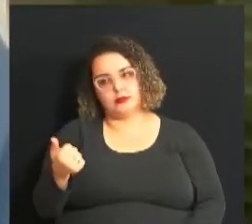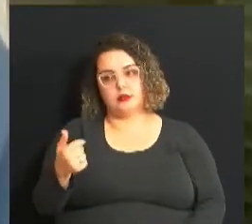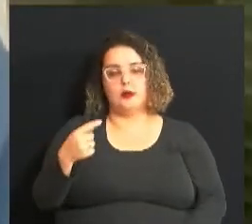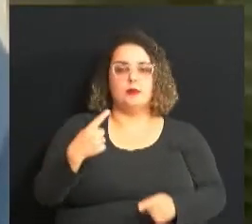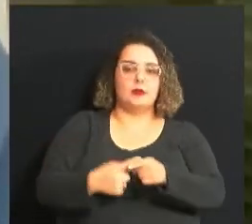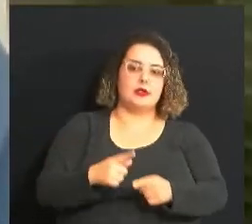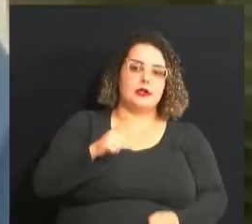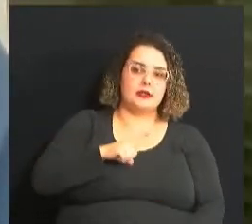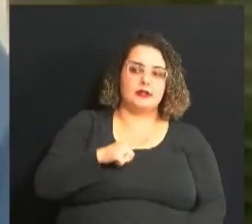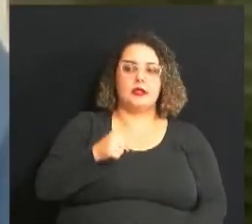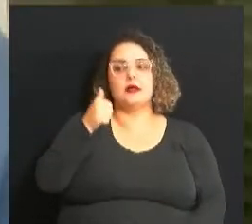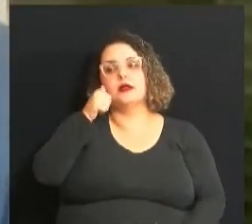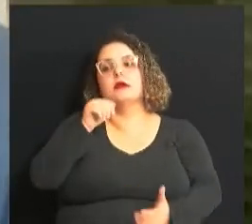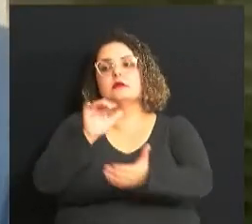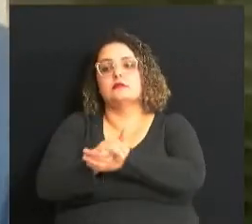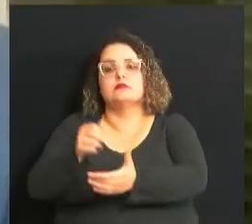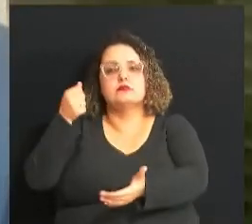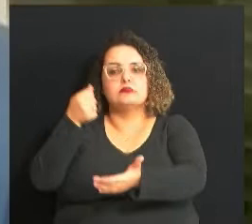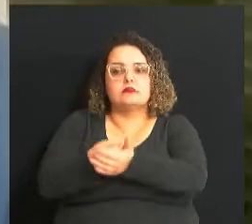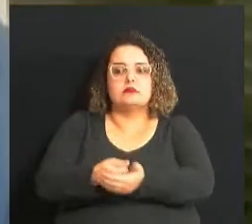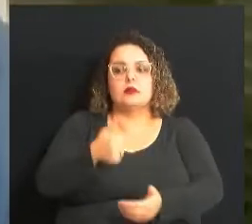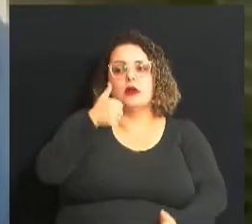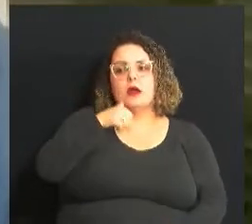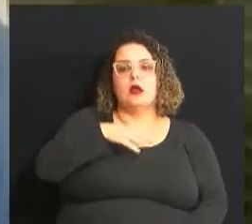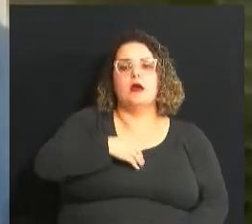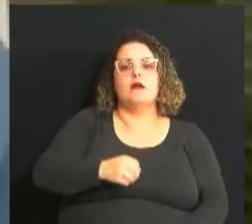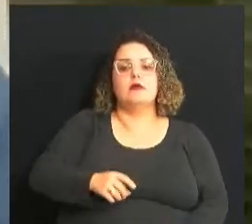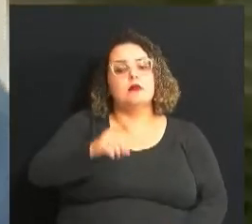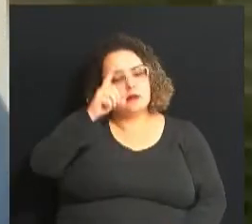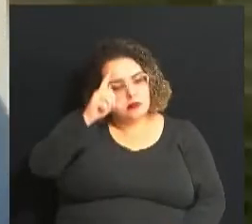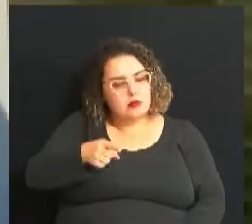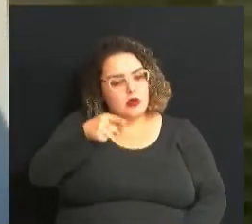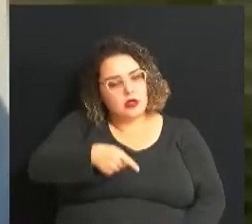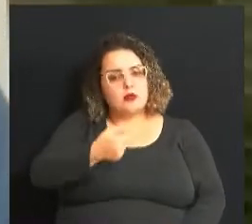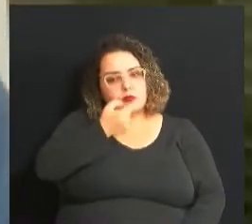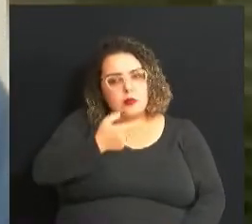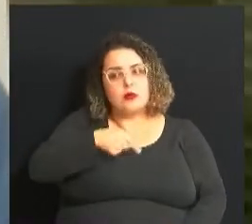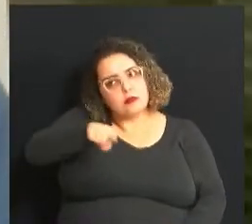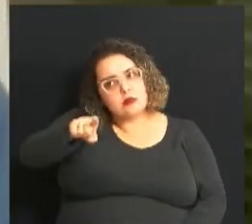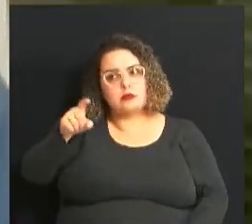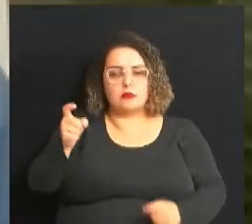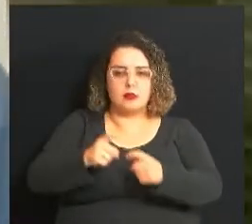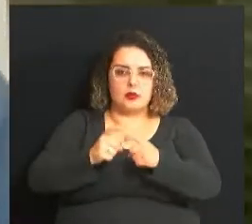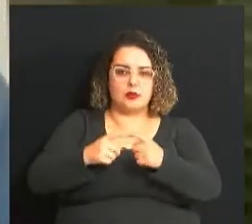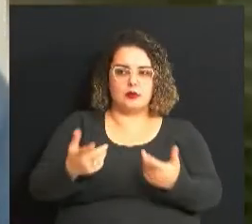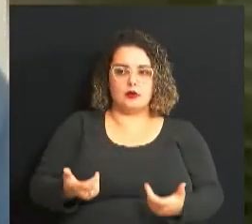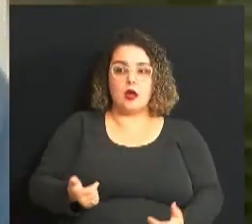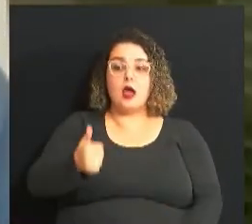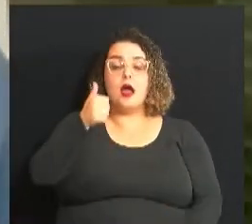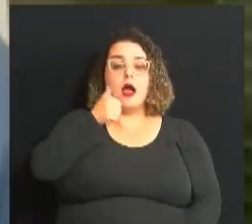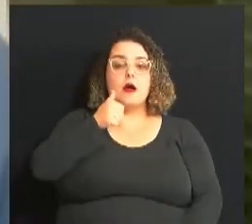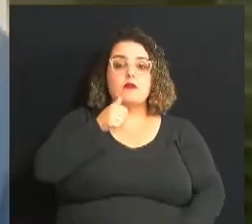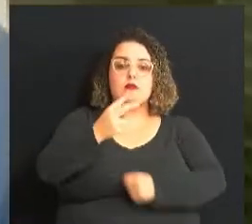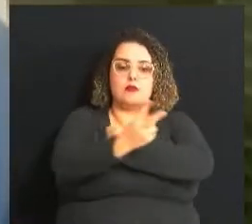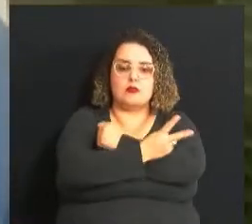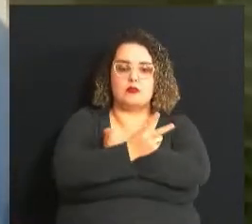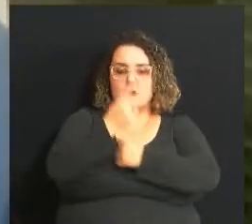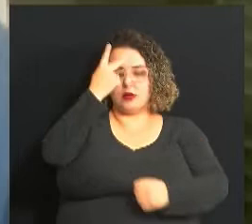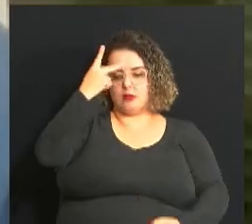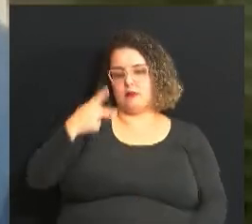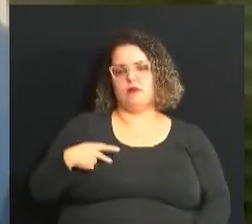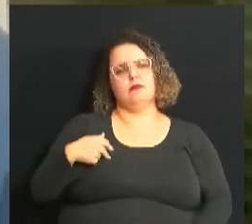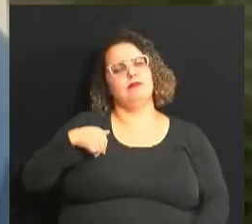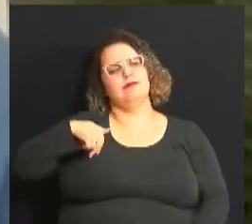que o obriga, a filha que fala para ele tomar o remédio, ou ir ao médico. Então, a mulher se cuida muito mais. Mas